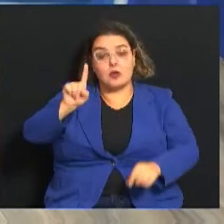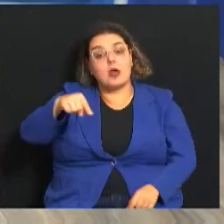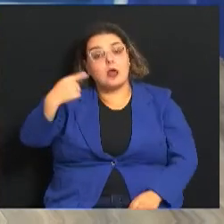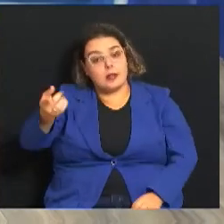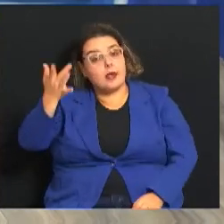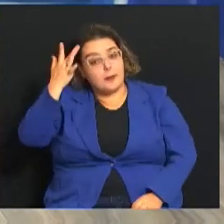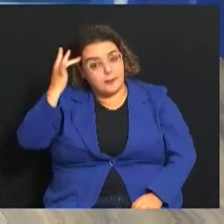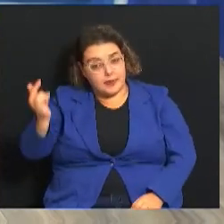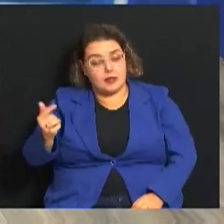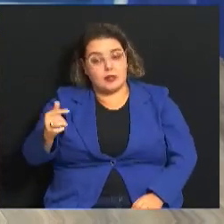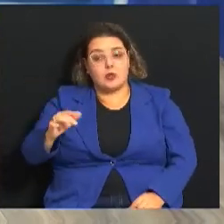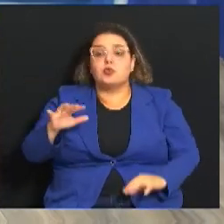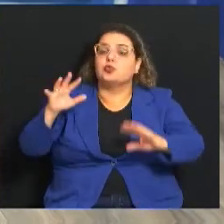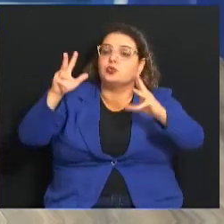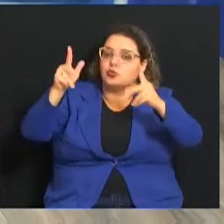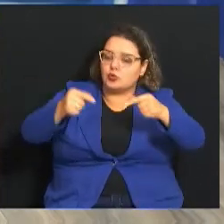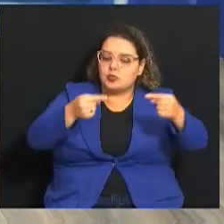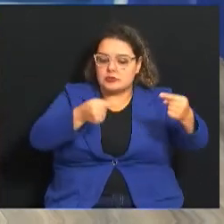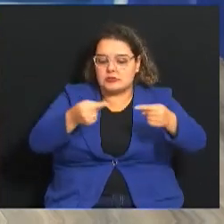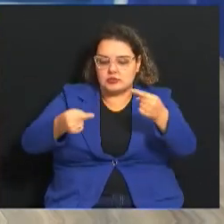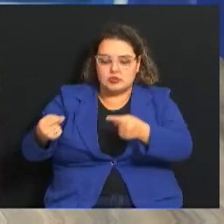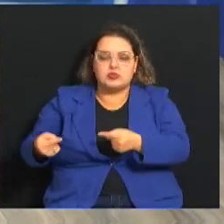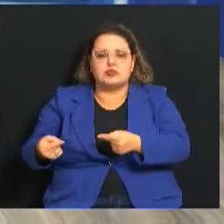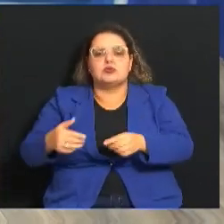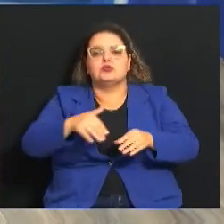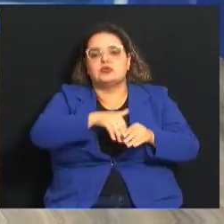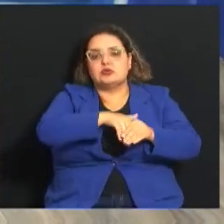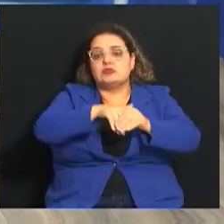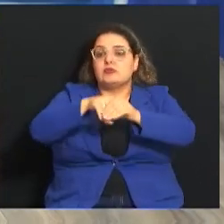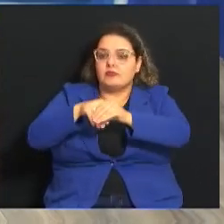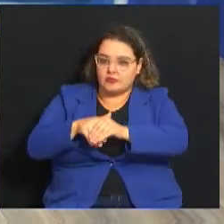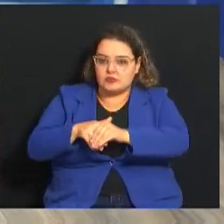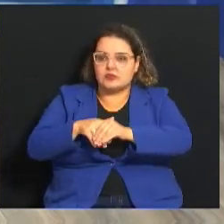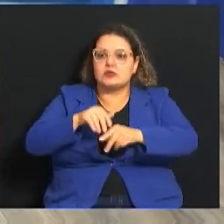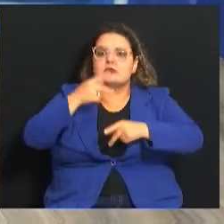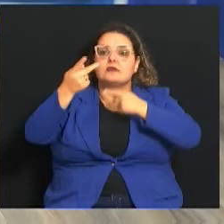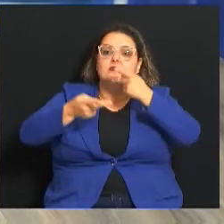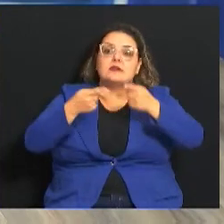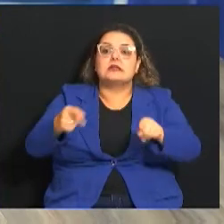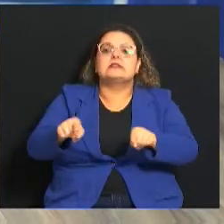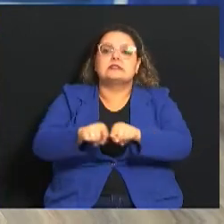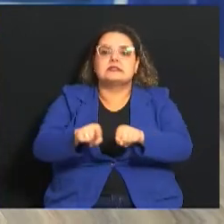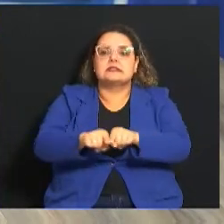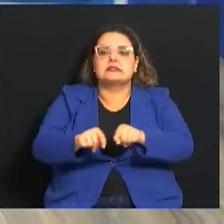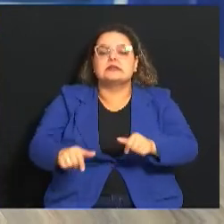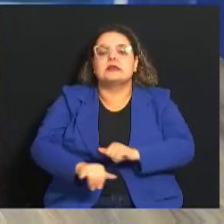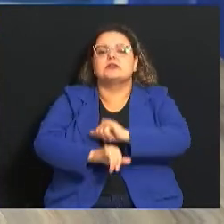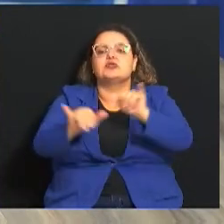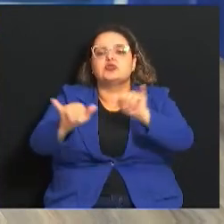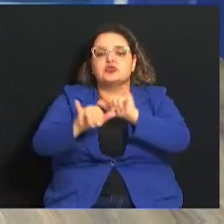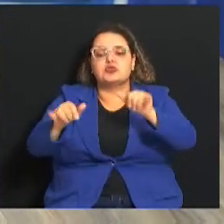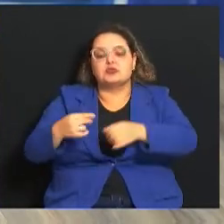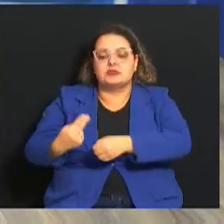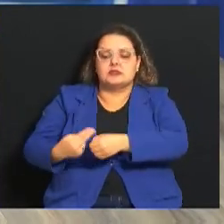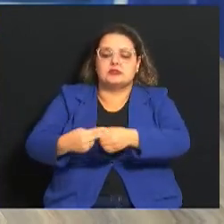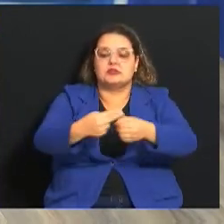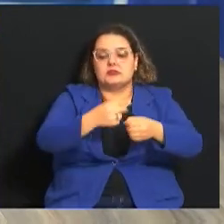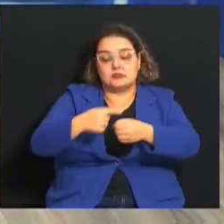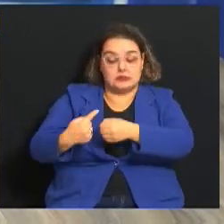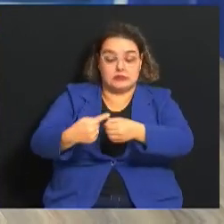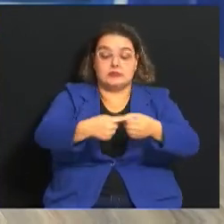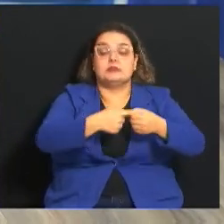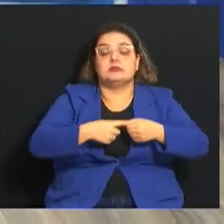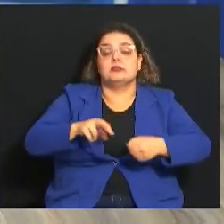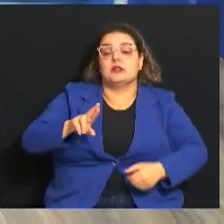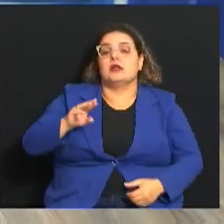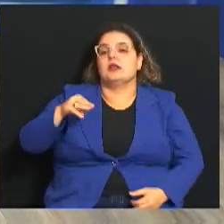traz todas as discussões e votações e fala também sobre as notícias da Metrópole de Campinas na quinta-feira.